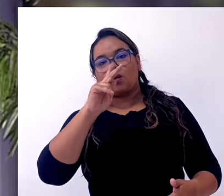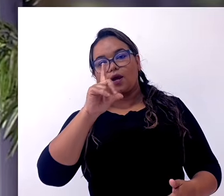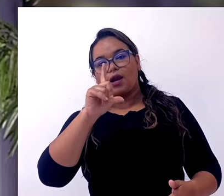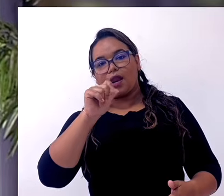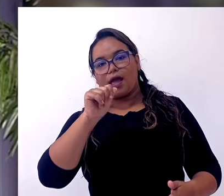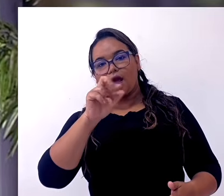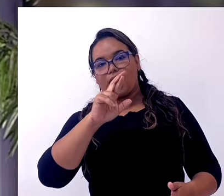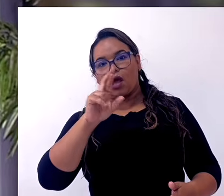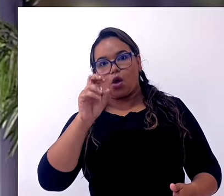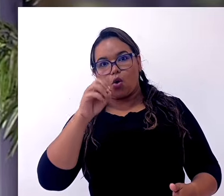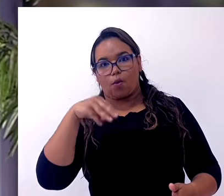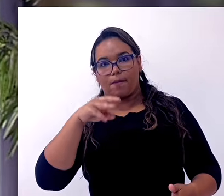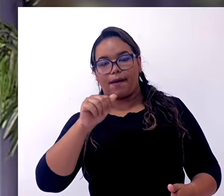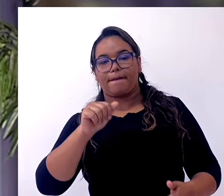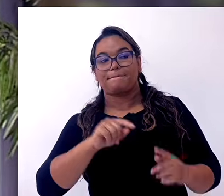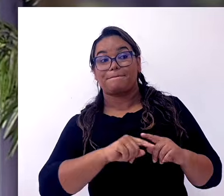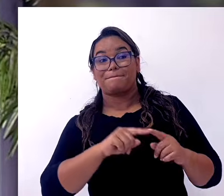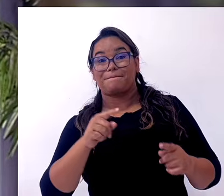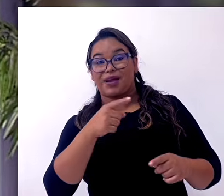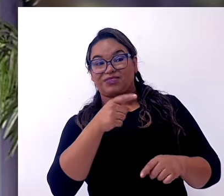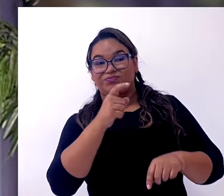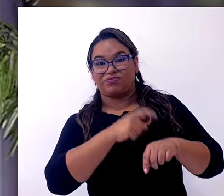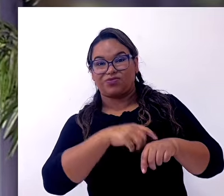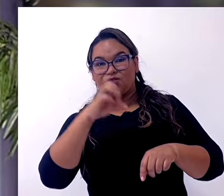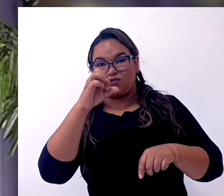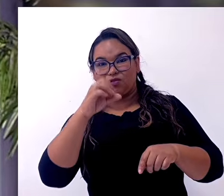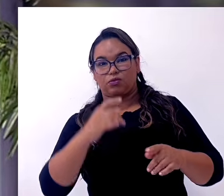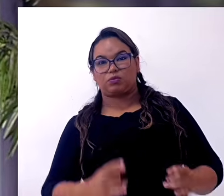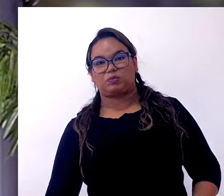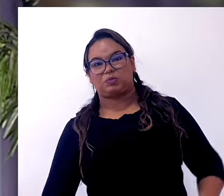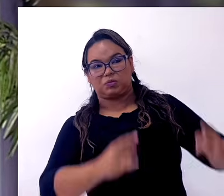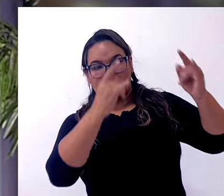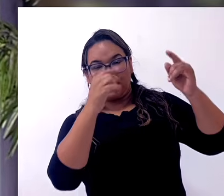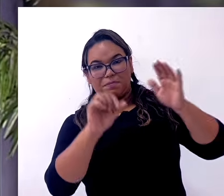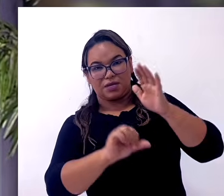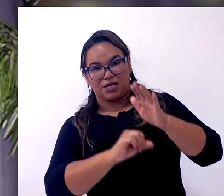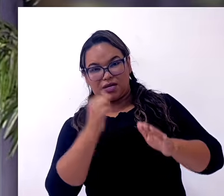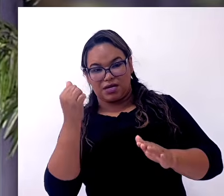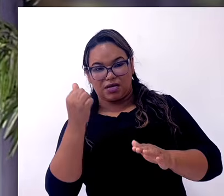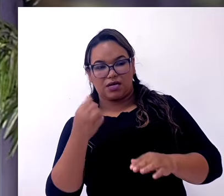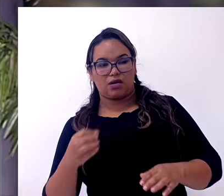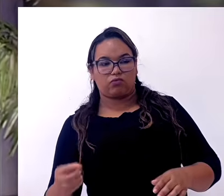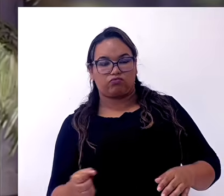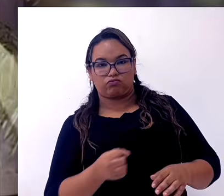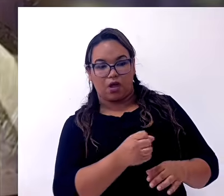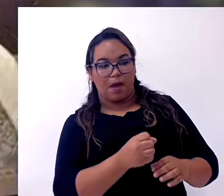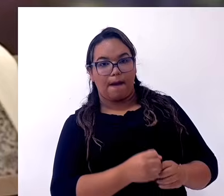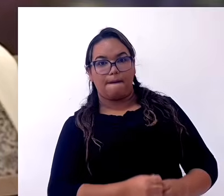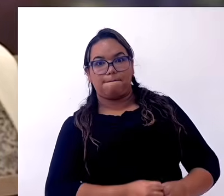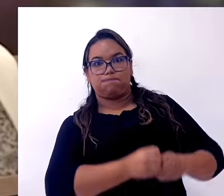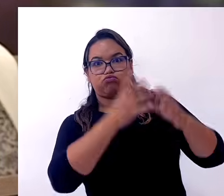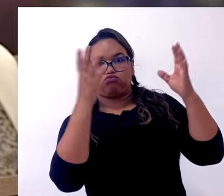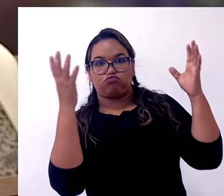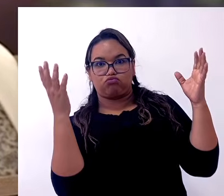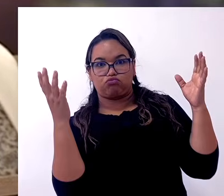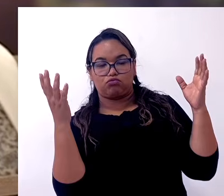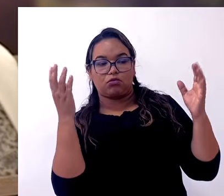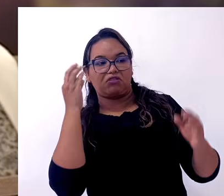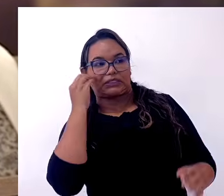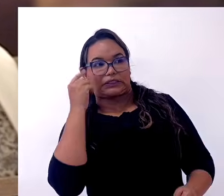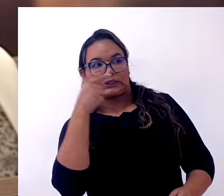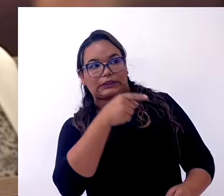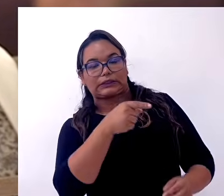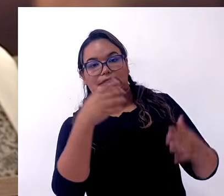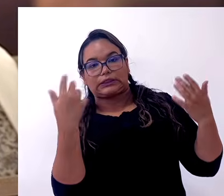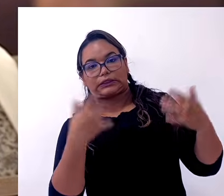traseiro. Agora, em nenhuma parte do mundo inteiro, os números de registro dos automóveis ficam no eixo traseiro.